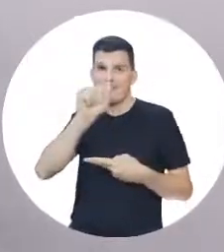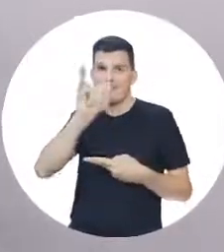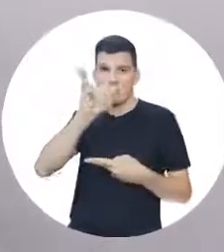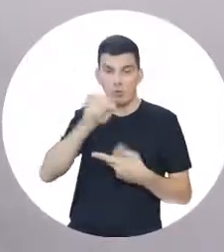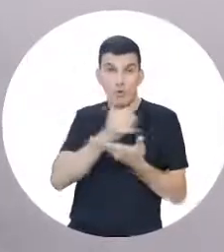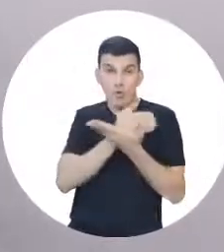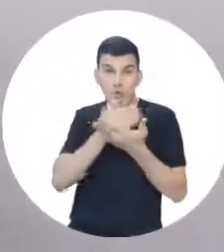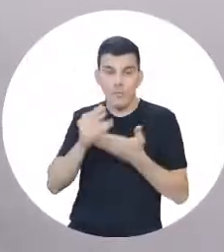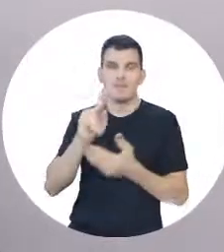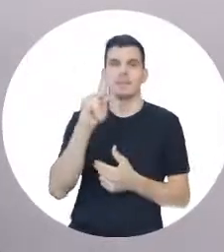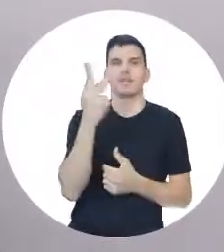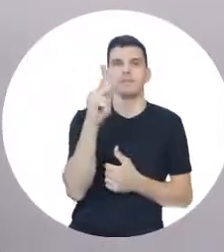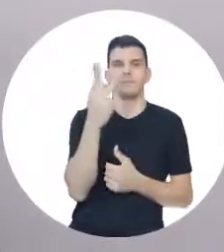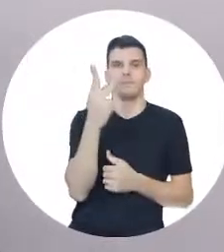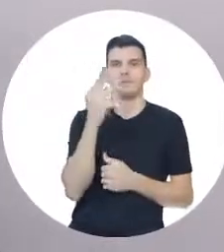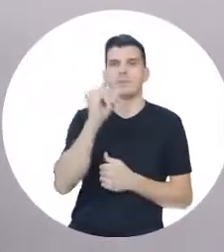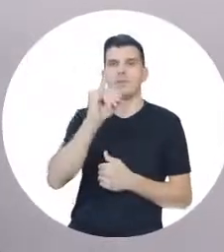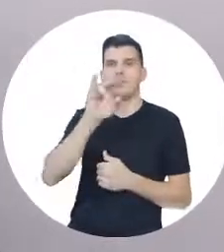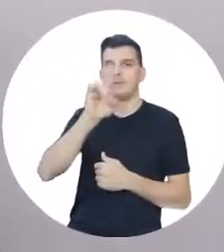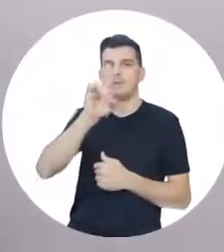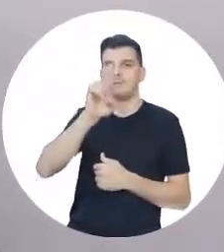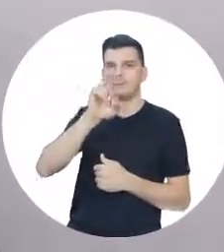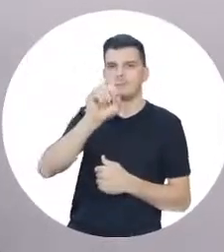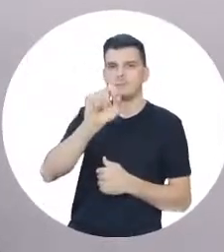inorgânicos começam com hidrogênio.